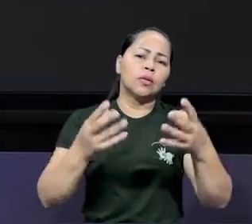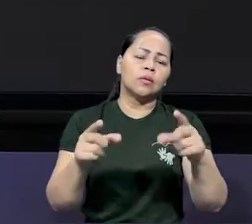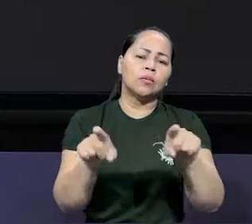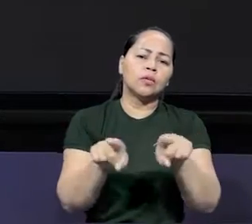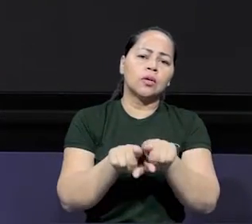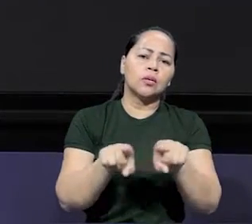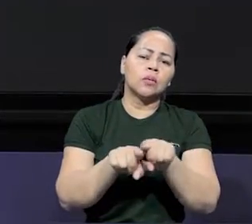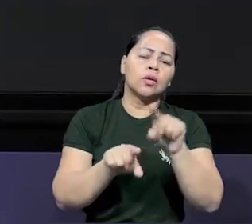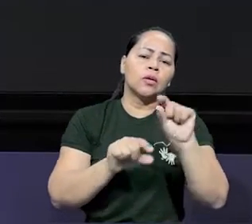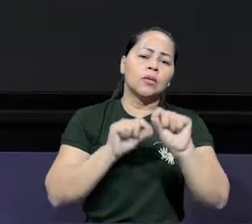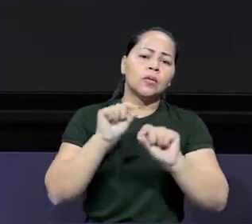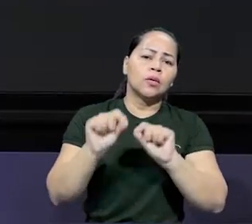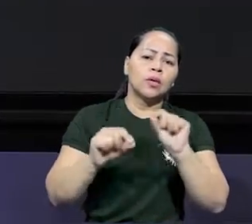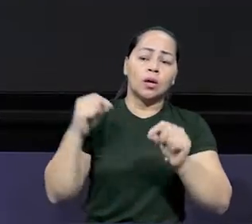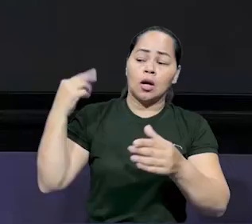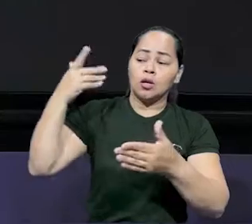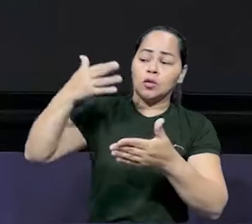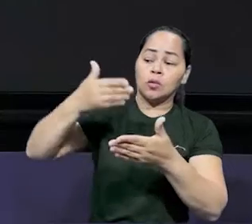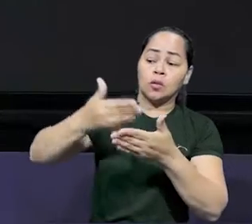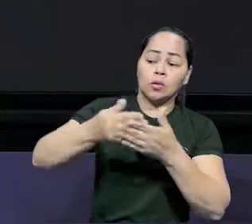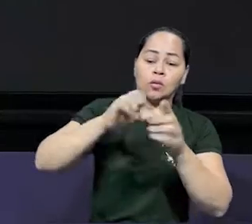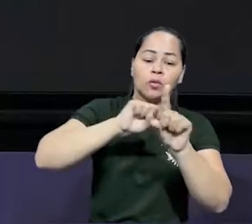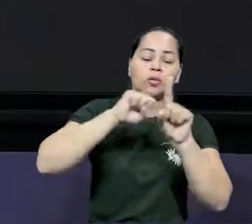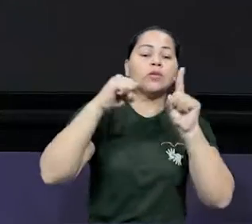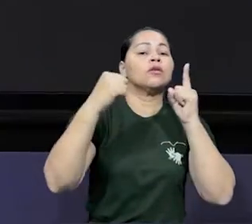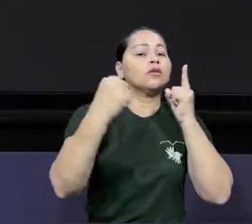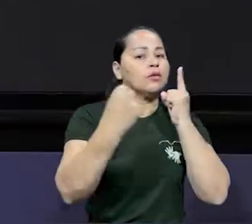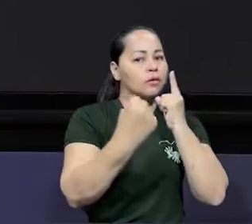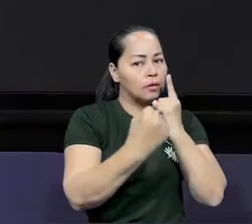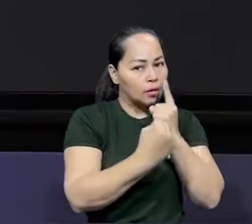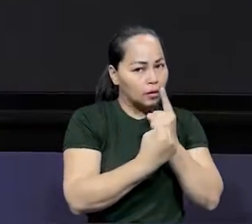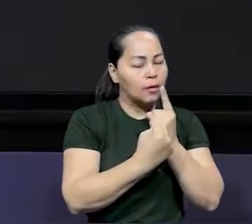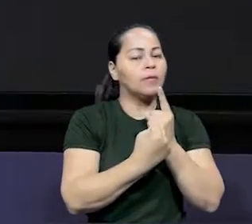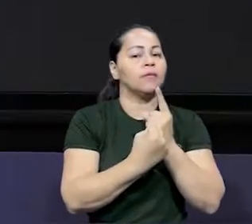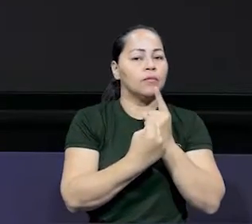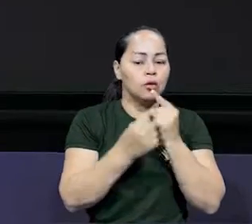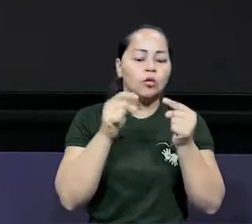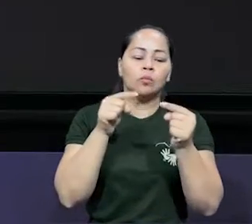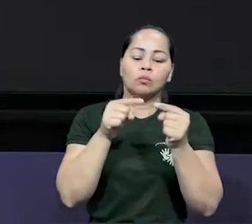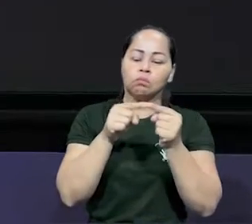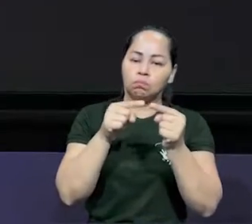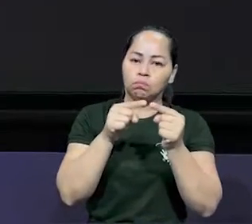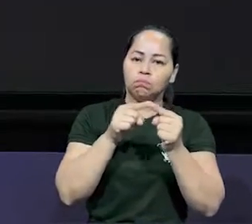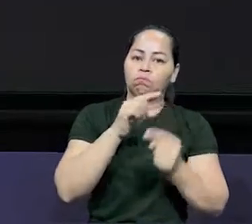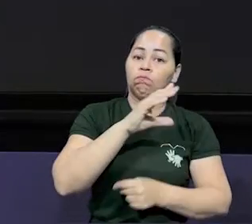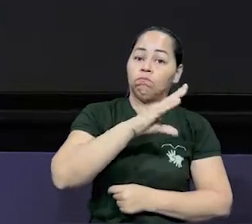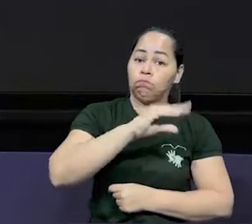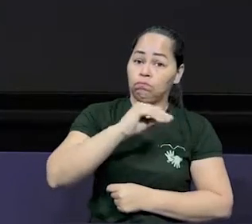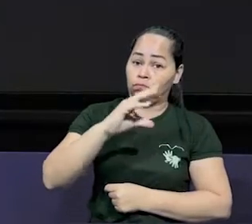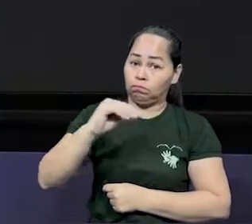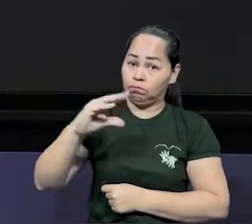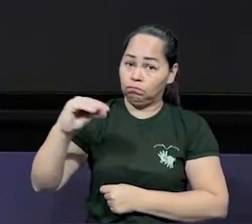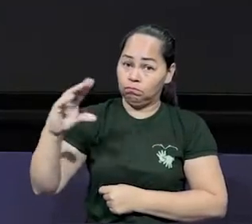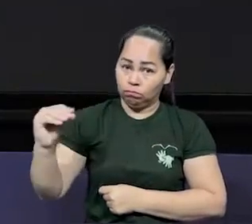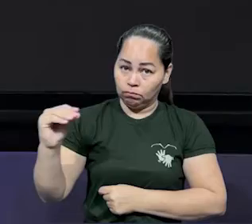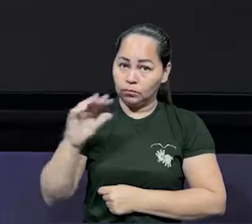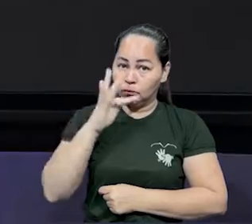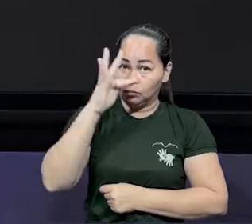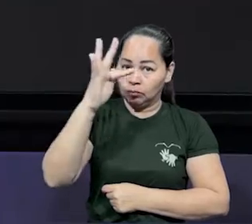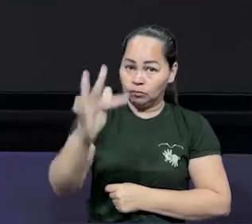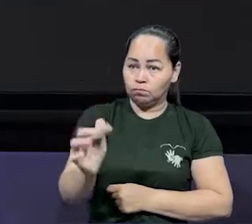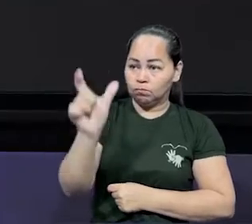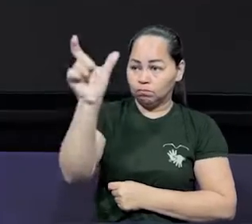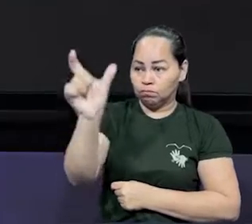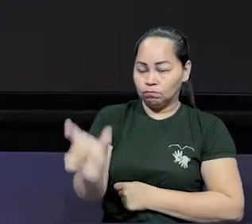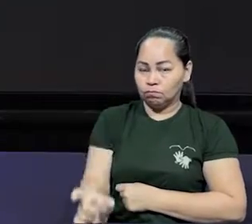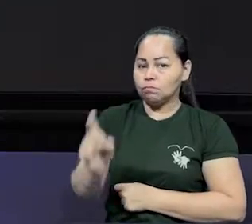dimensão histórico-social é também determinante de quem nos tornamos